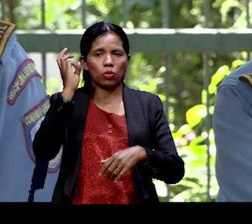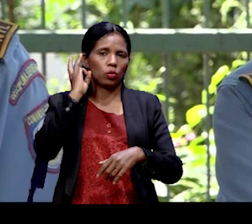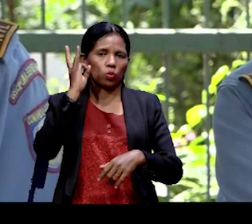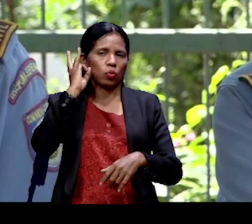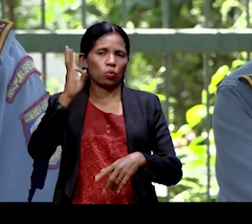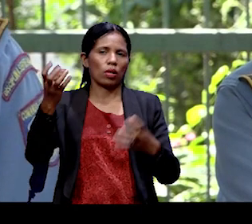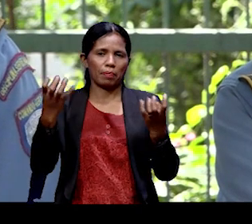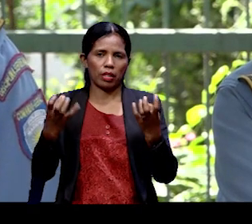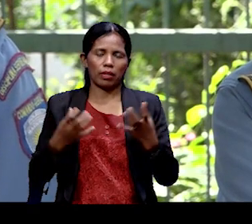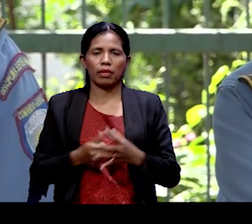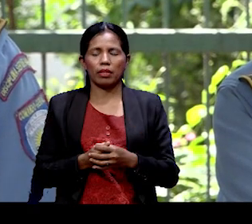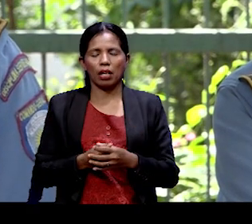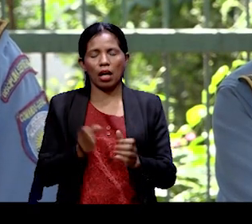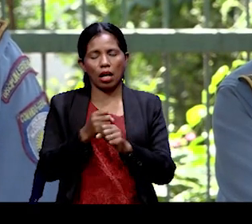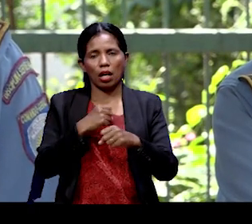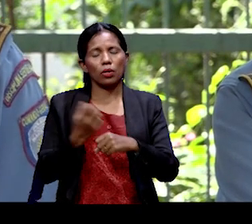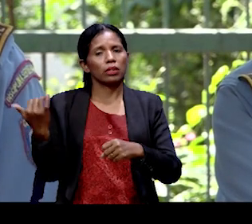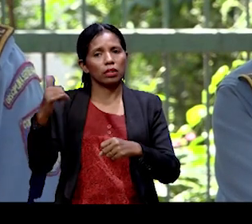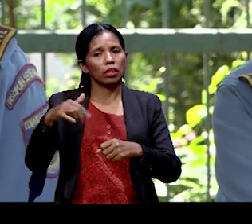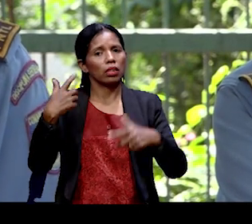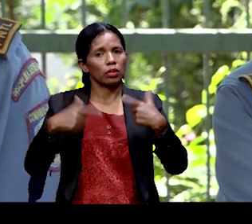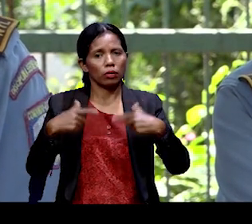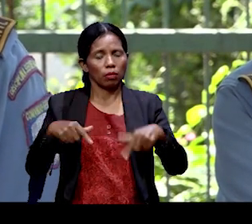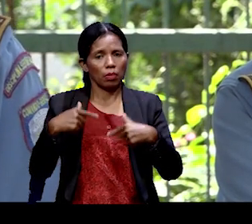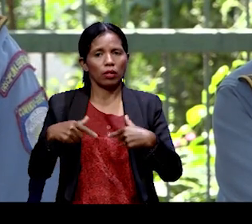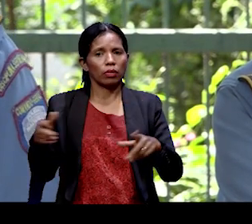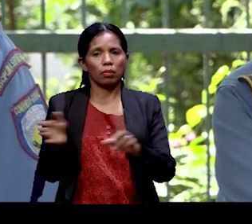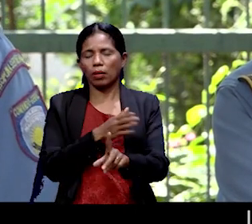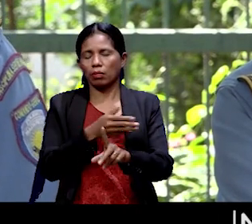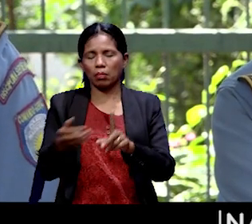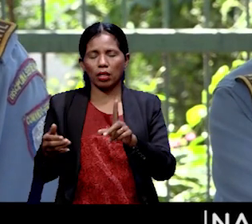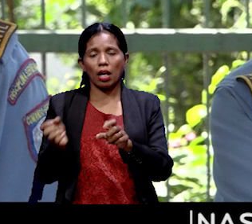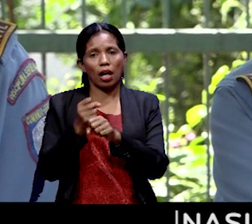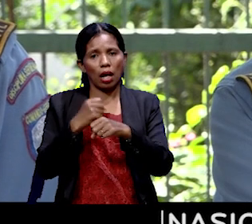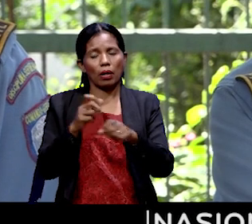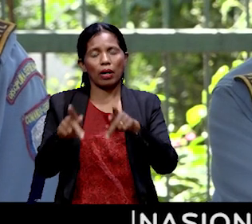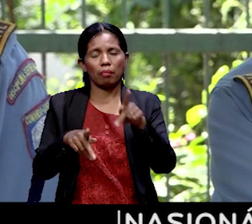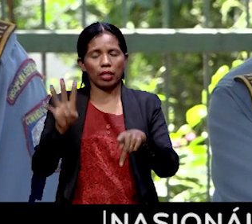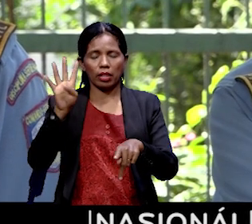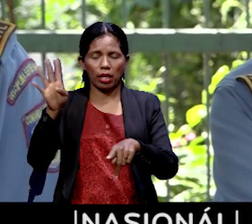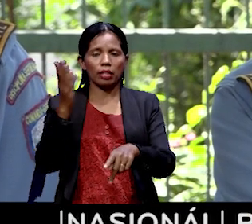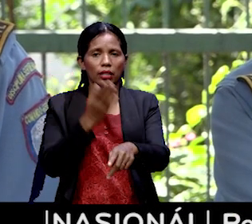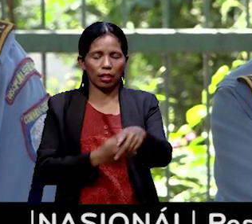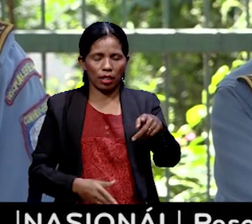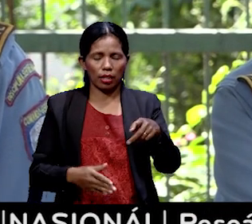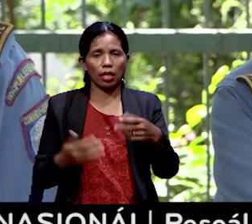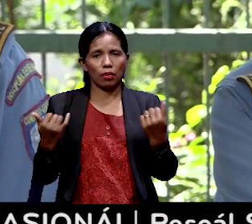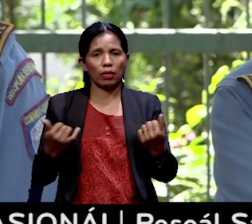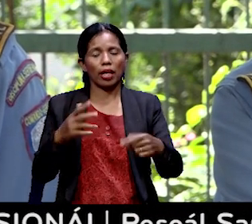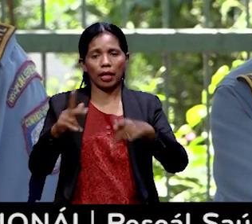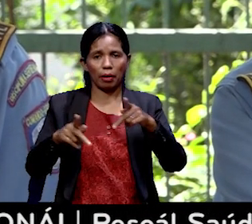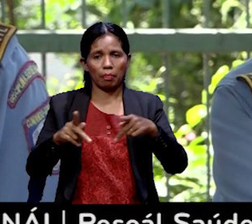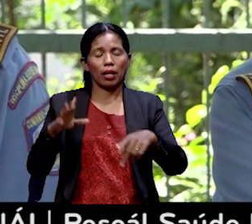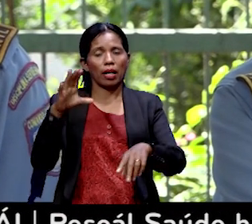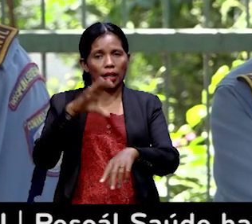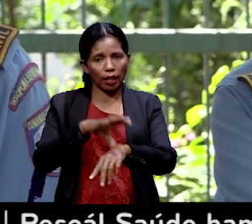irá bacumalo e tempo não vai. Resulta em uma enhad cane, o suspeito agora dá o que detém ele a cela,